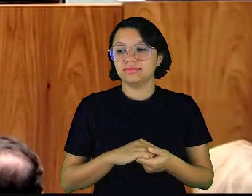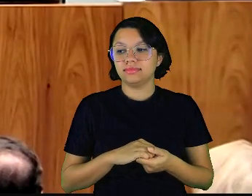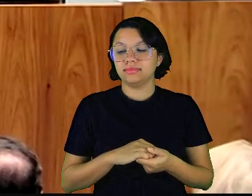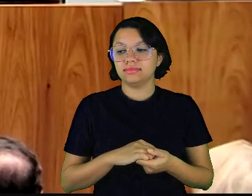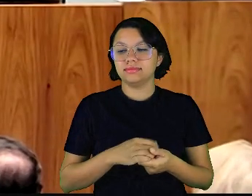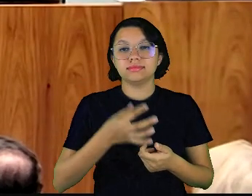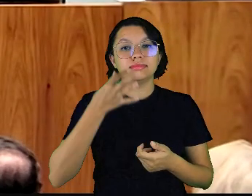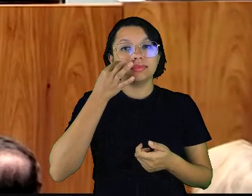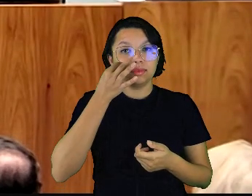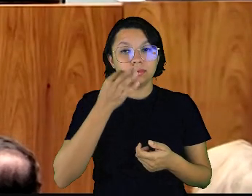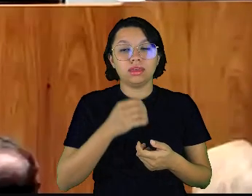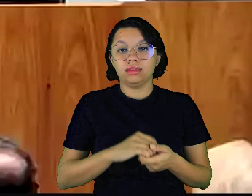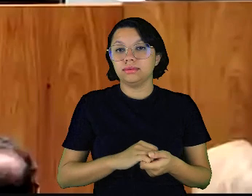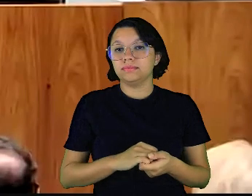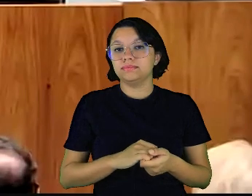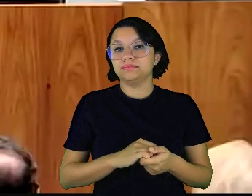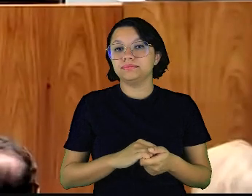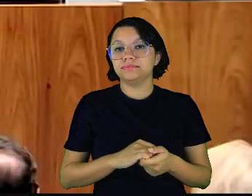Isso.